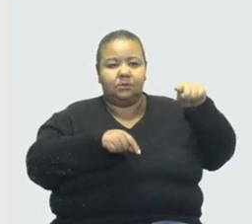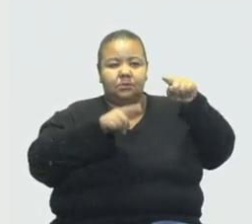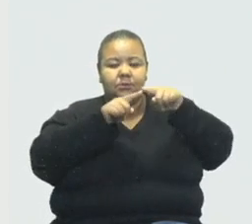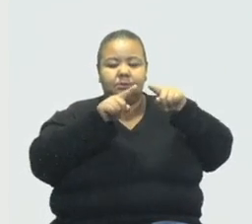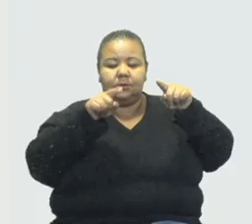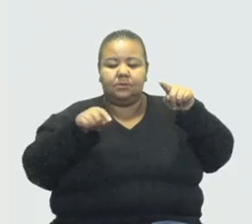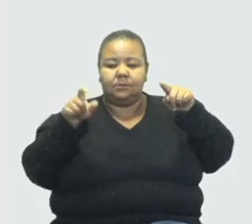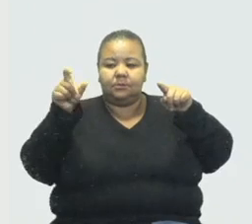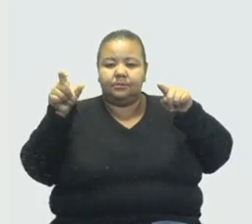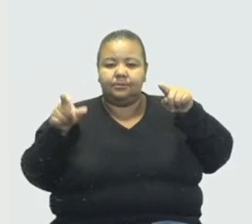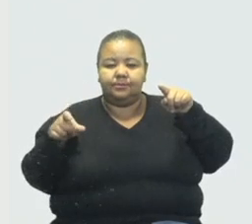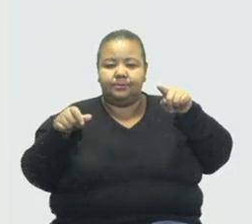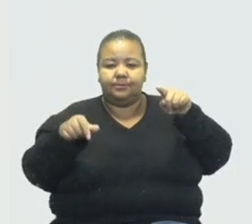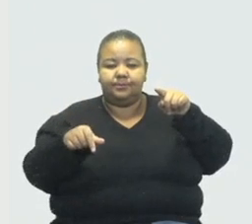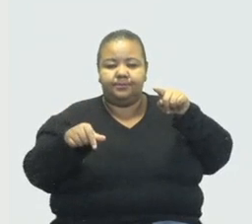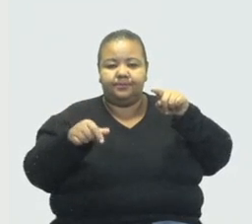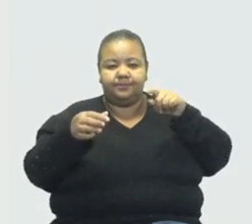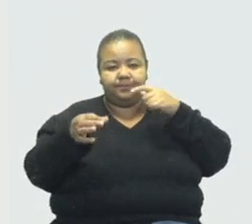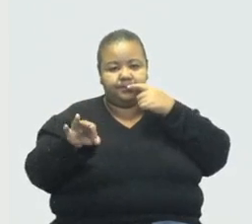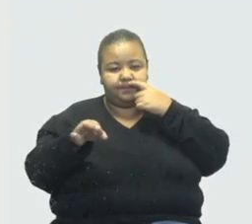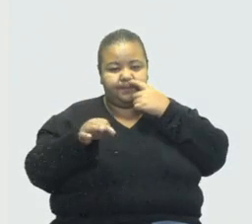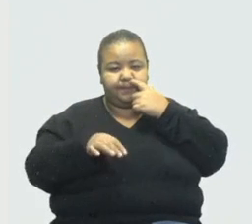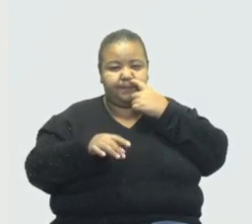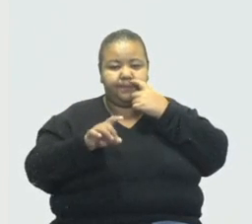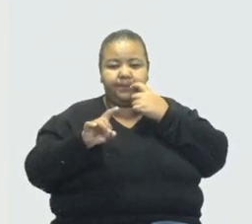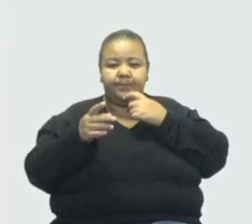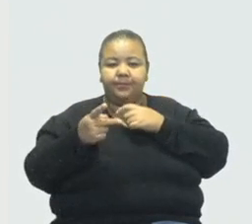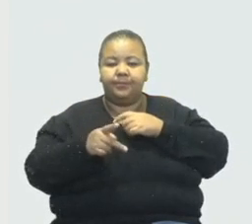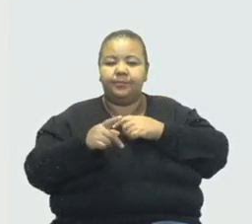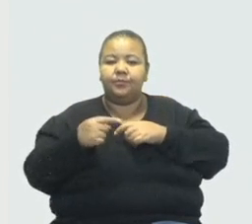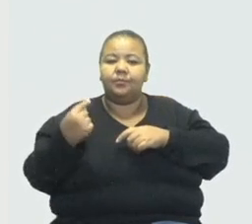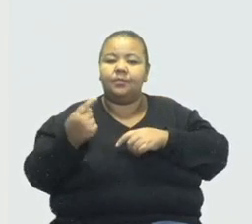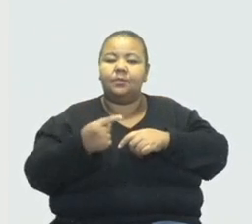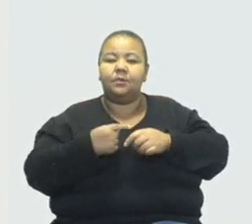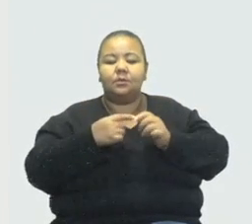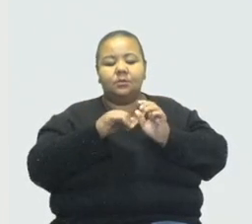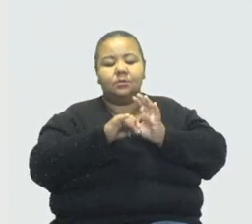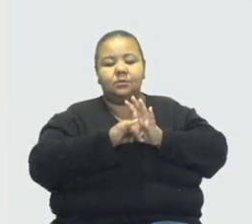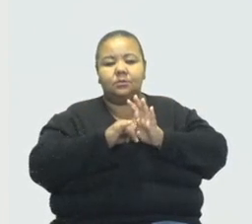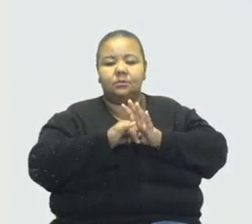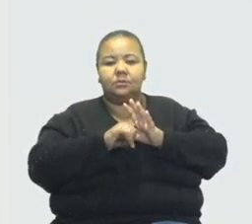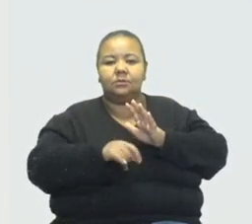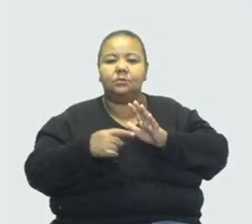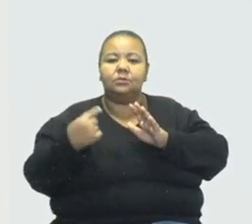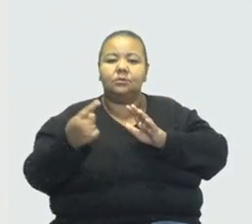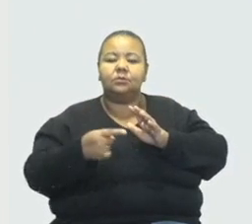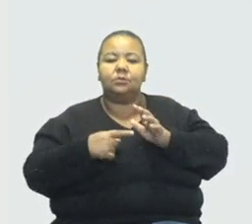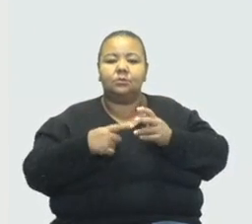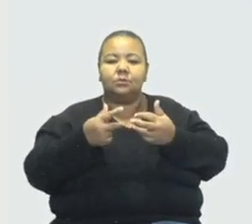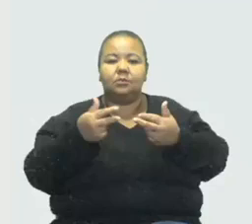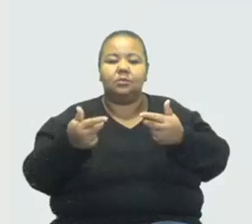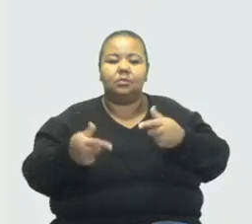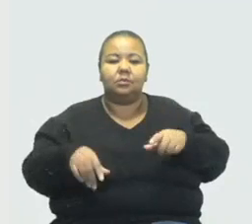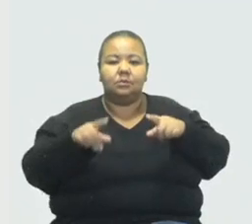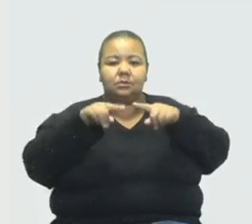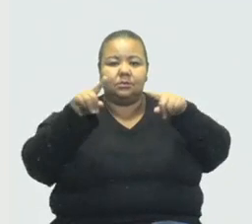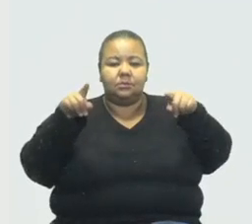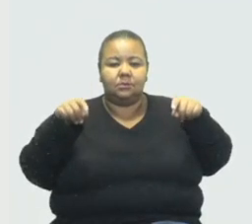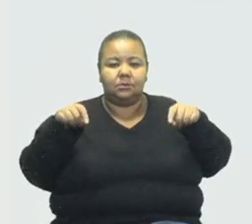por este, certo? Então, com isso, a gente está identificando os nossos elementos da nossa